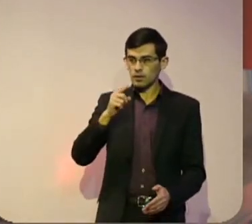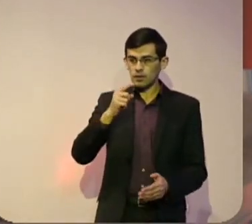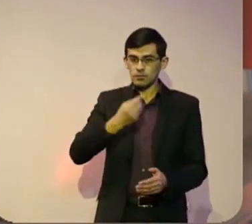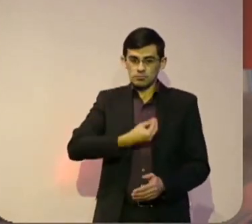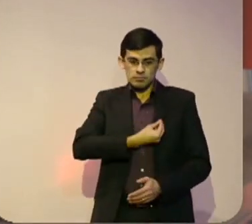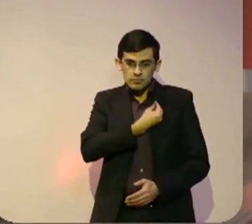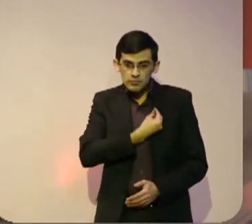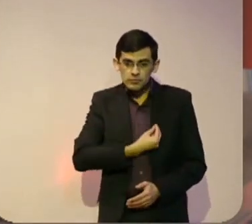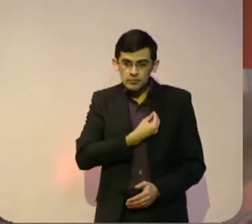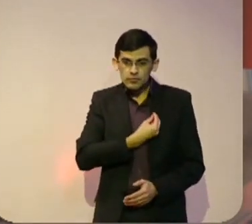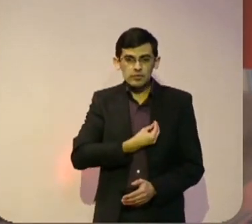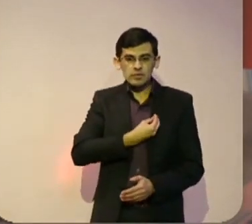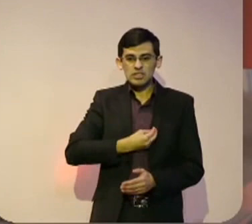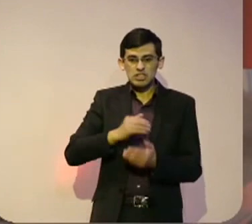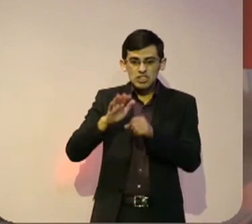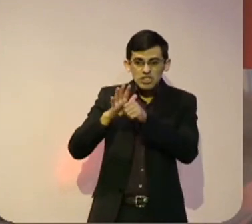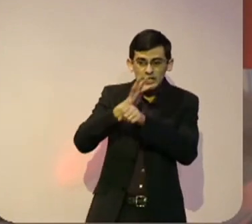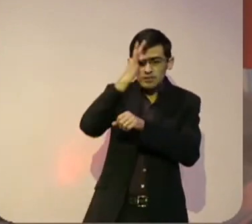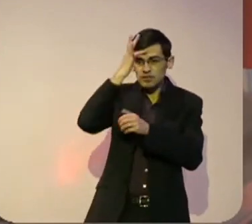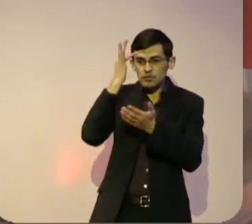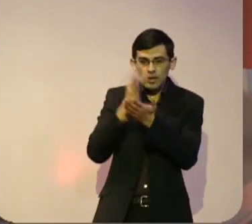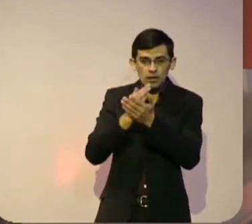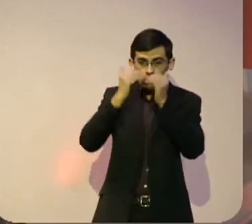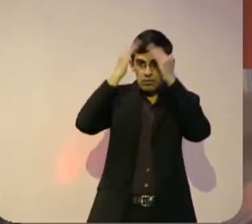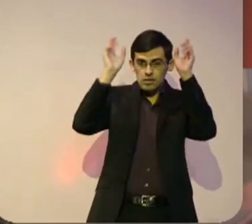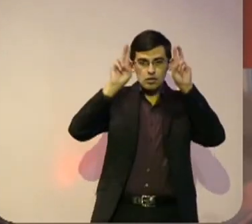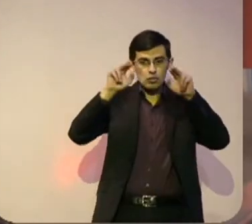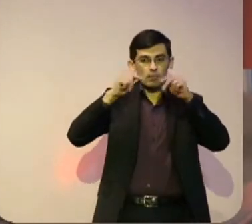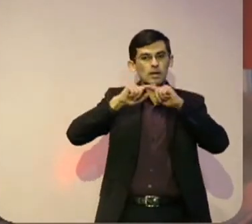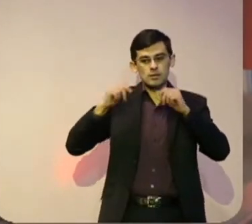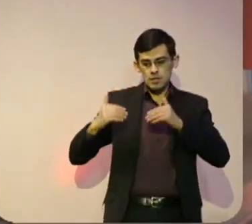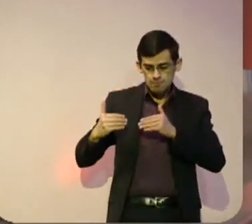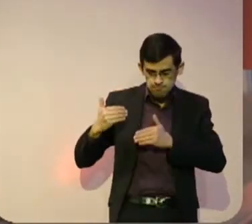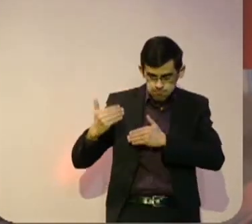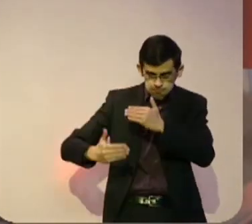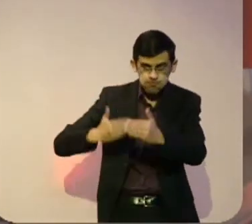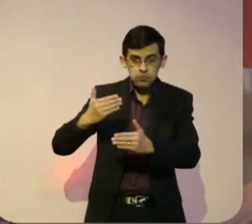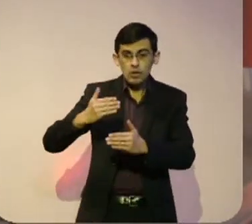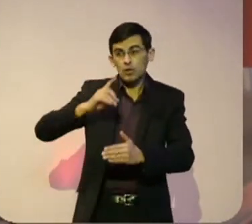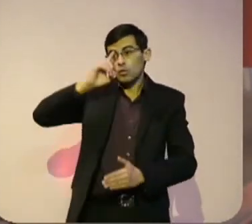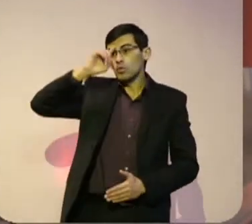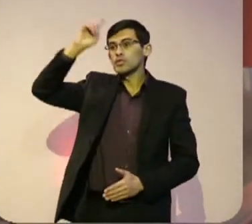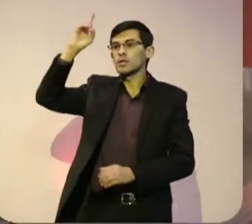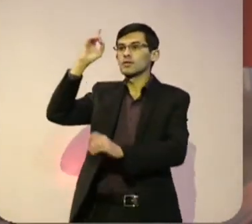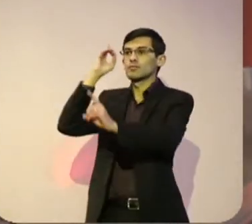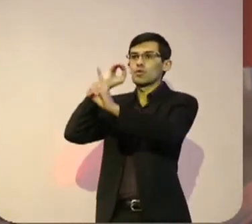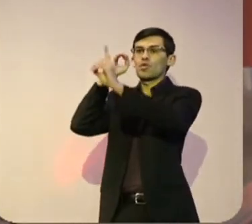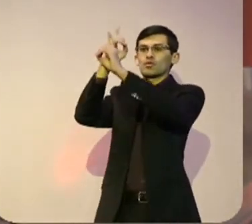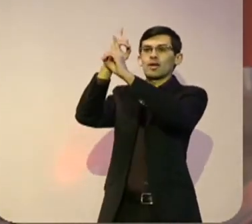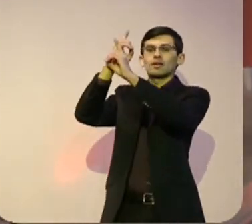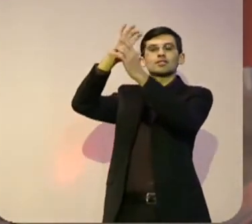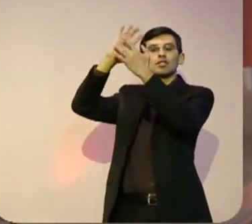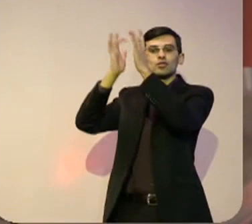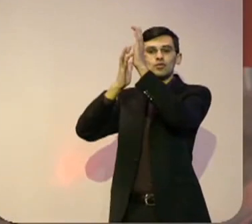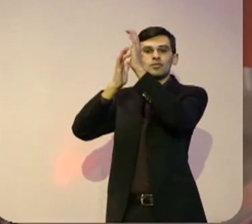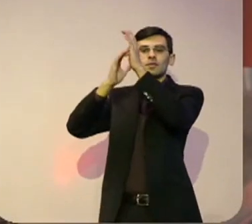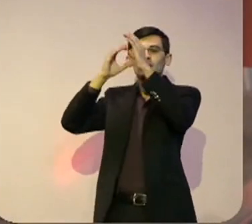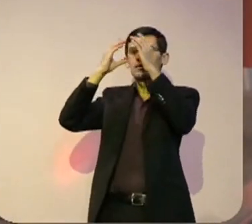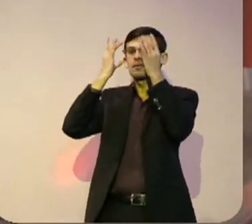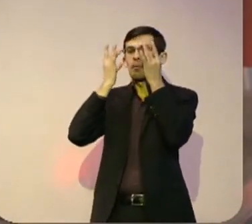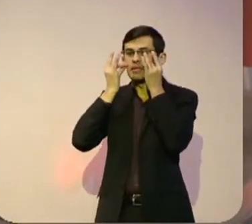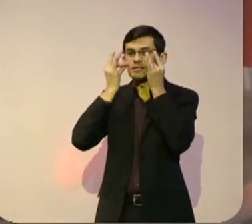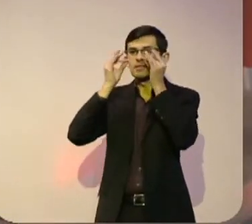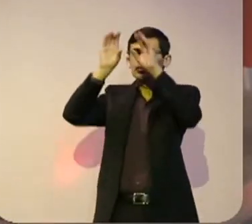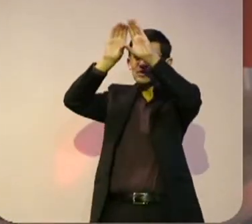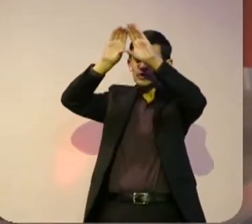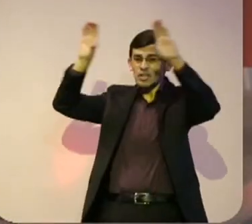Viva uma fé que não retrocede, mas que avança para o dia do encontro com o Senhor, que avança rumo às